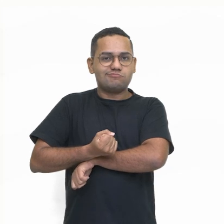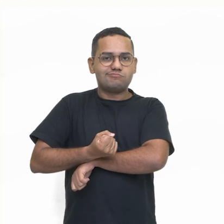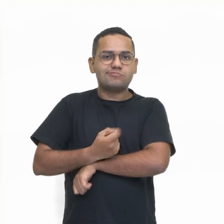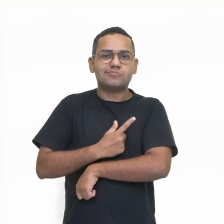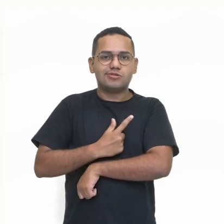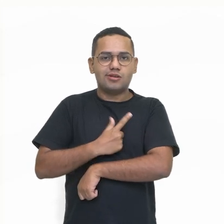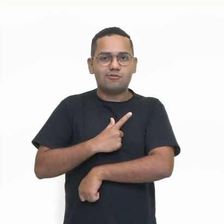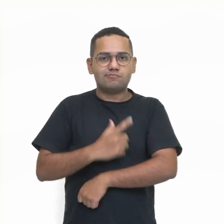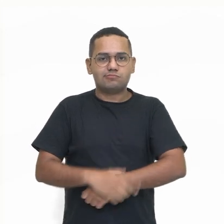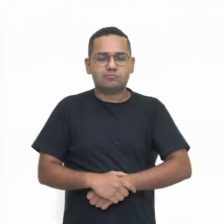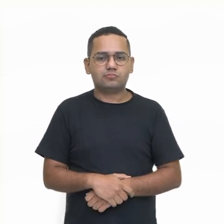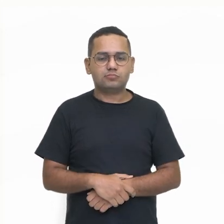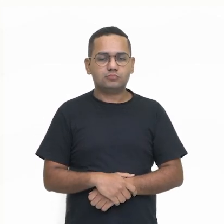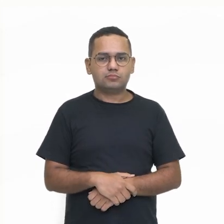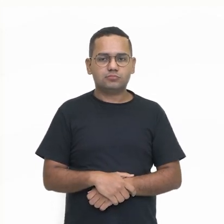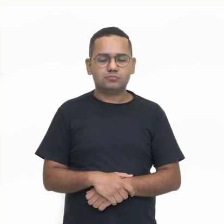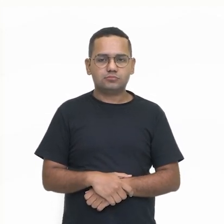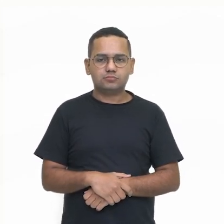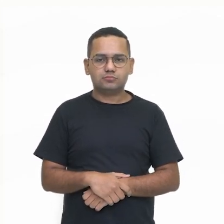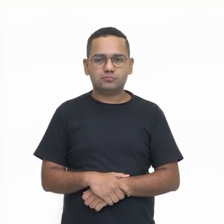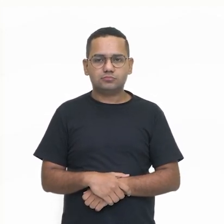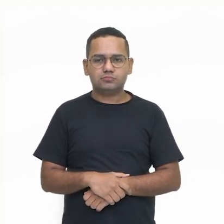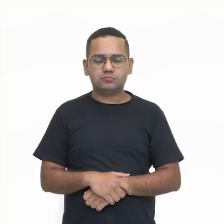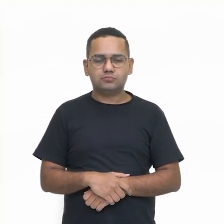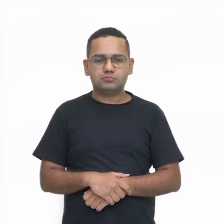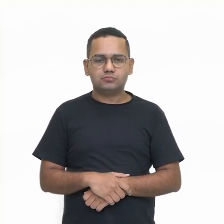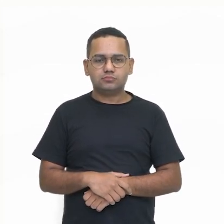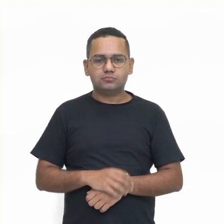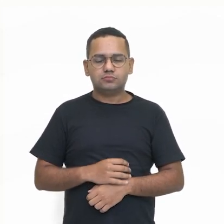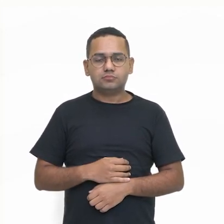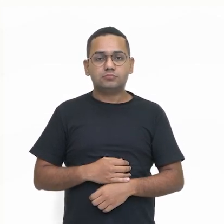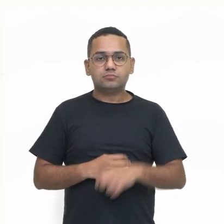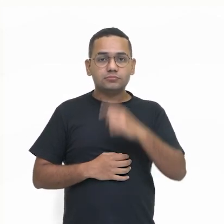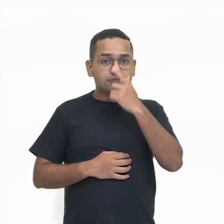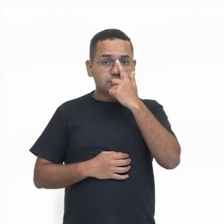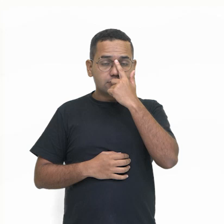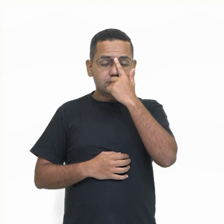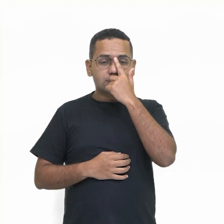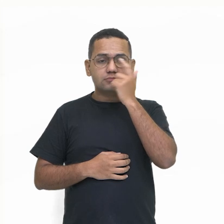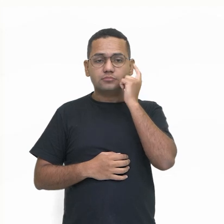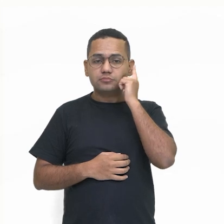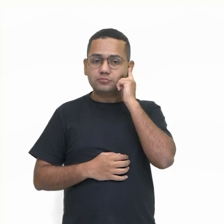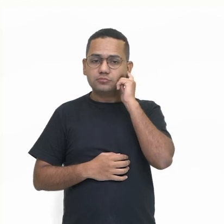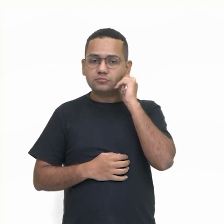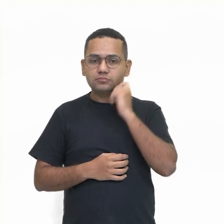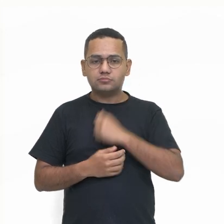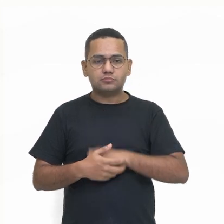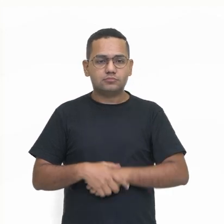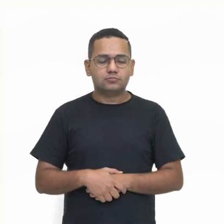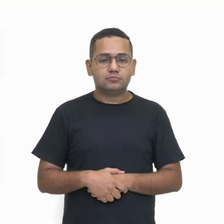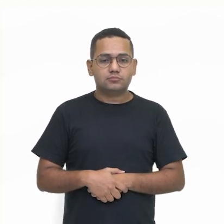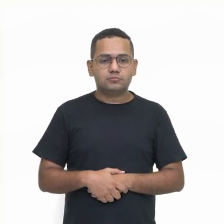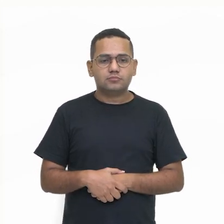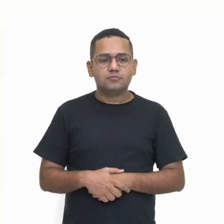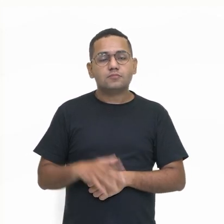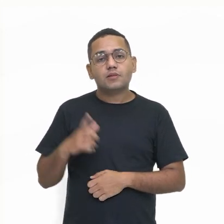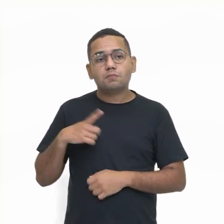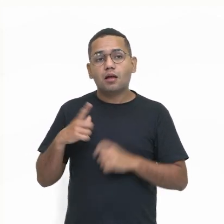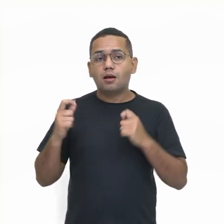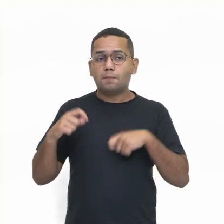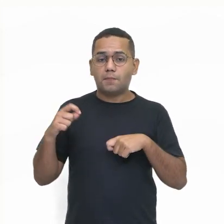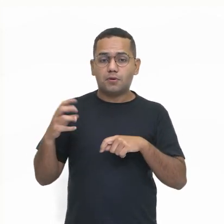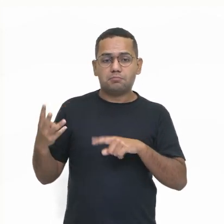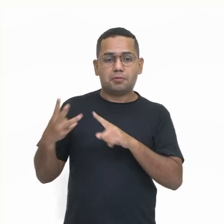Né? E aí, tá? A gente divide, então, em fortes e fracos,